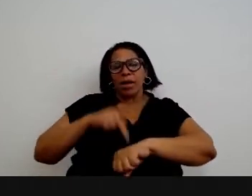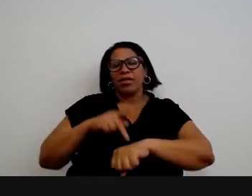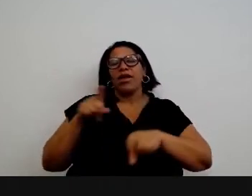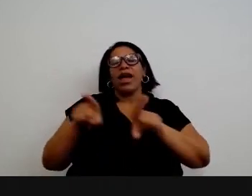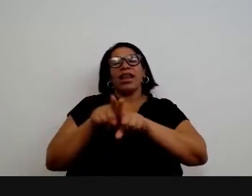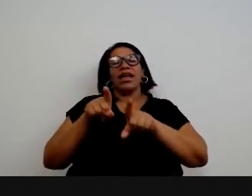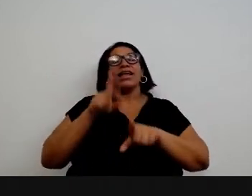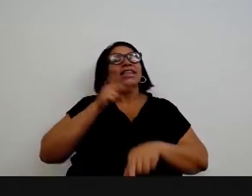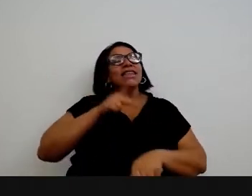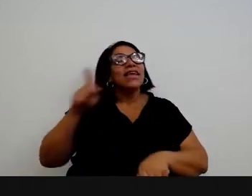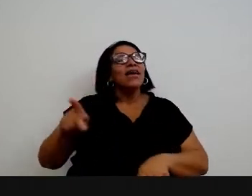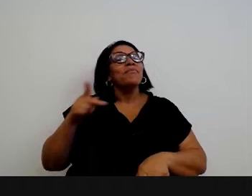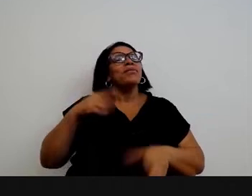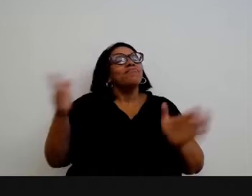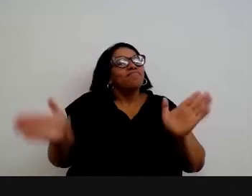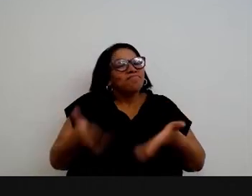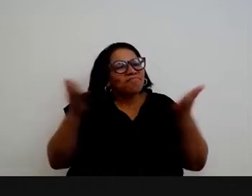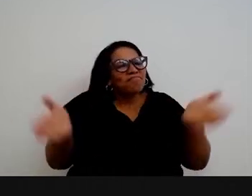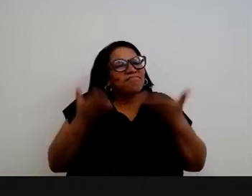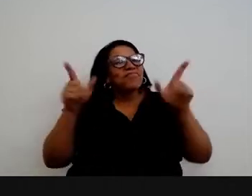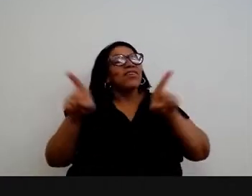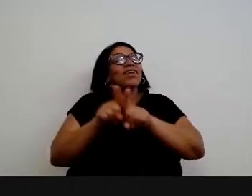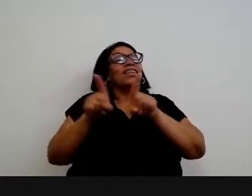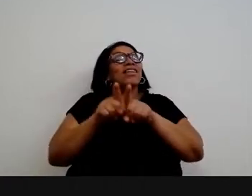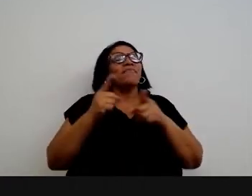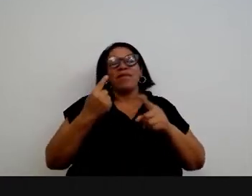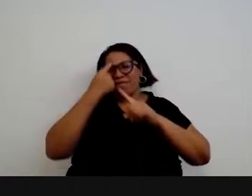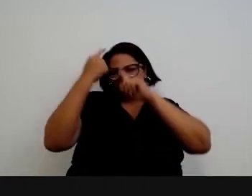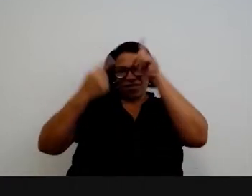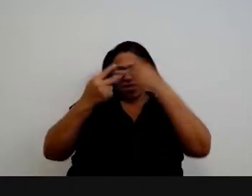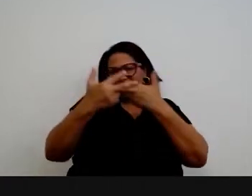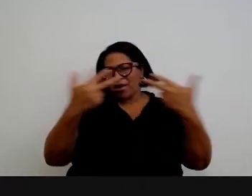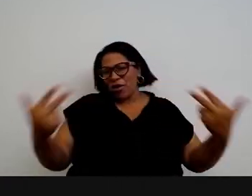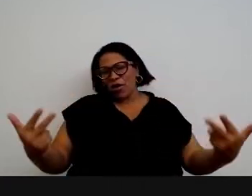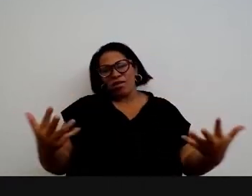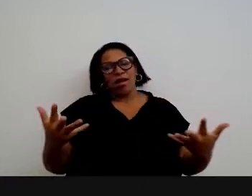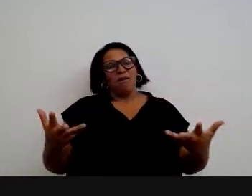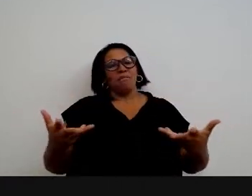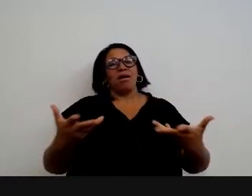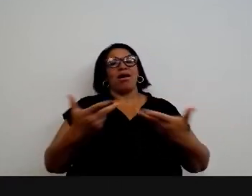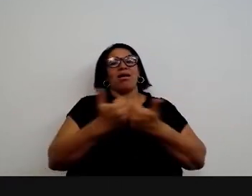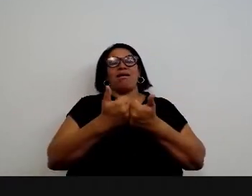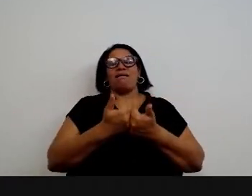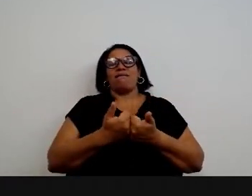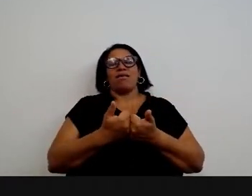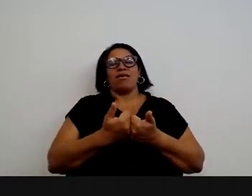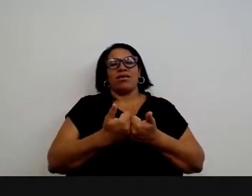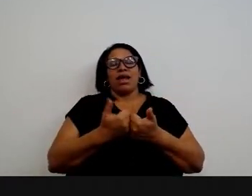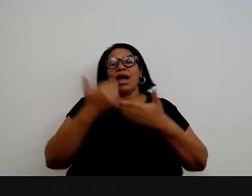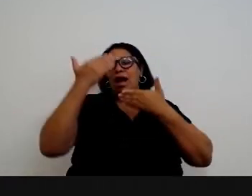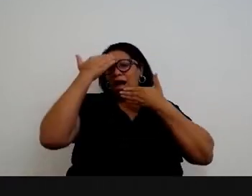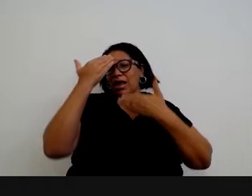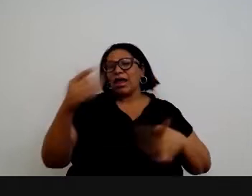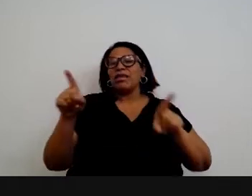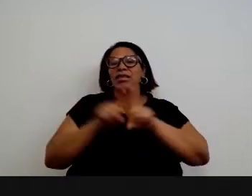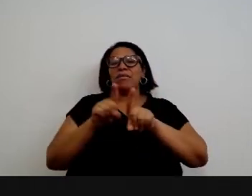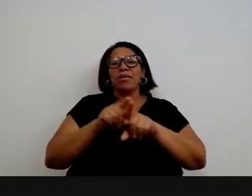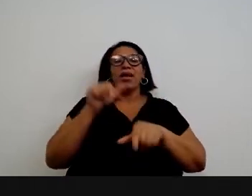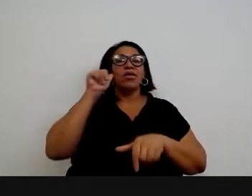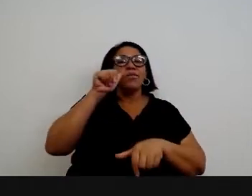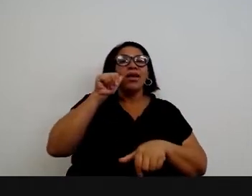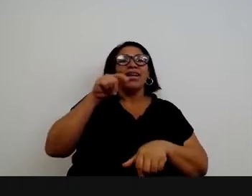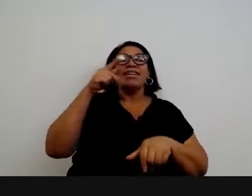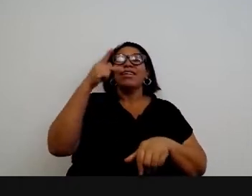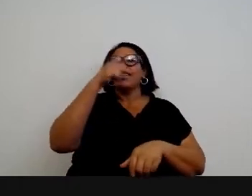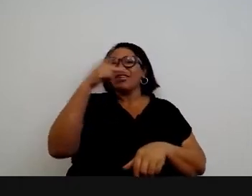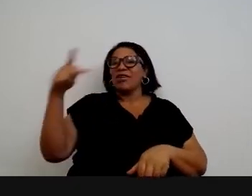e puxando a gente para frente, né, inventando coisas. Isso é maravilhoso. Te agradeço demais, agradeço as meninas do Plenarinho